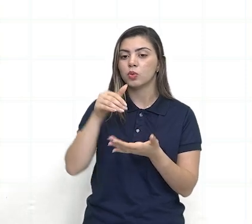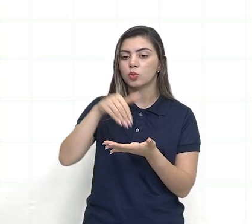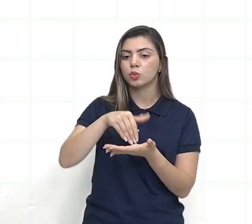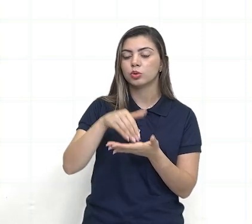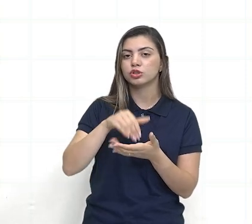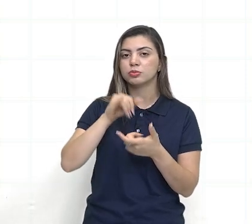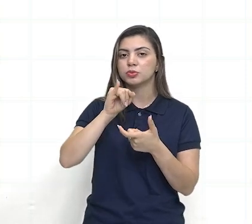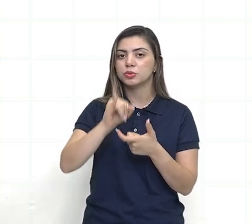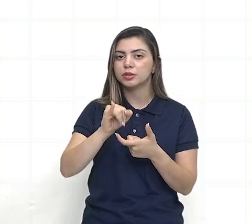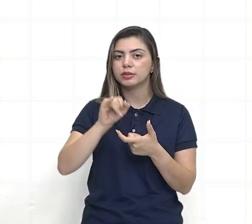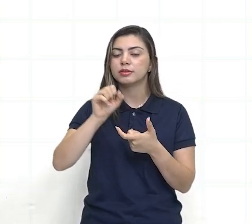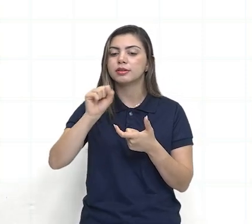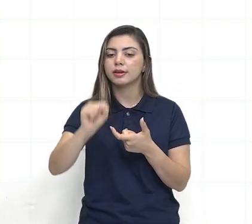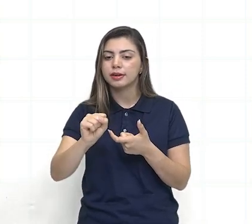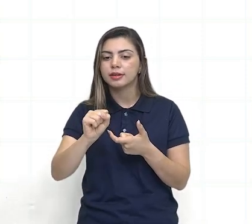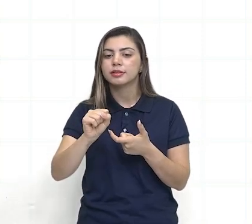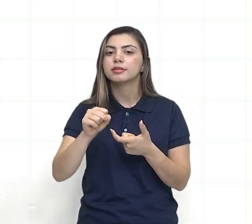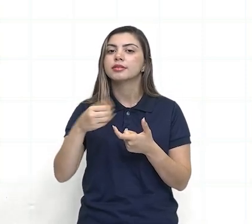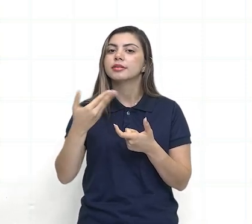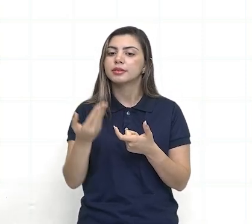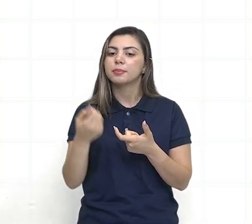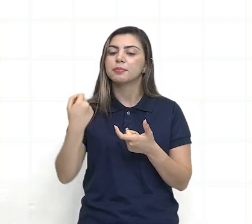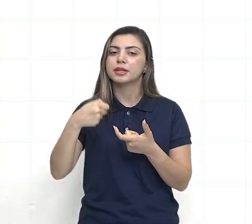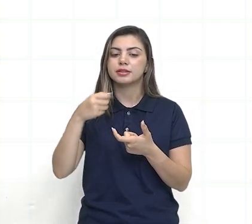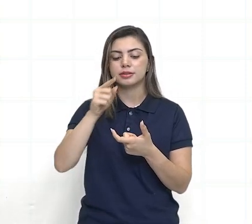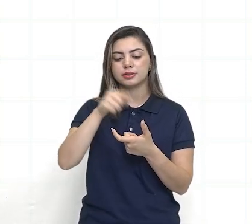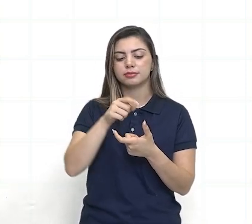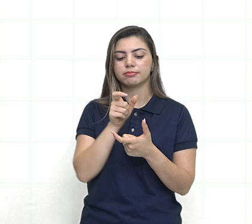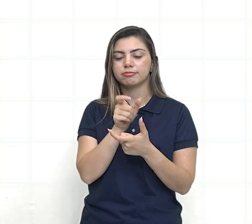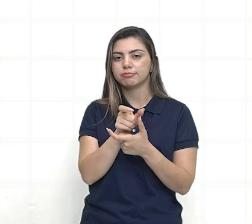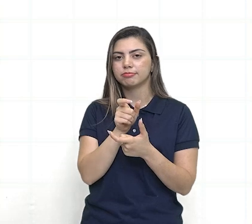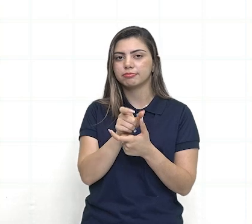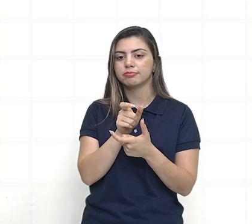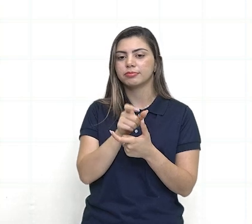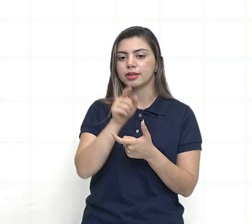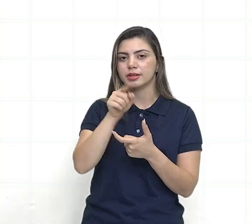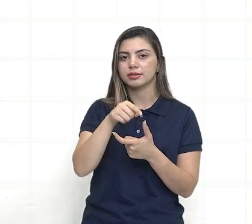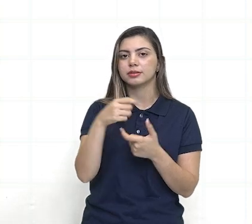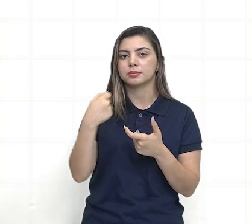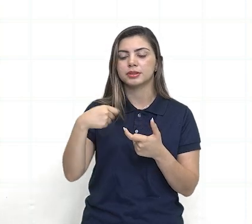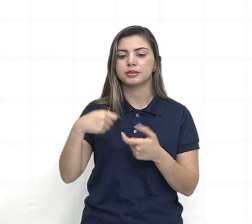aqui terminou, né? Eu acentuo. Correto?